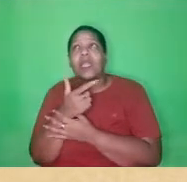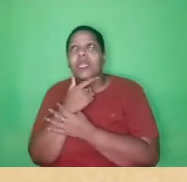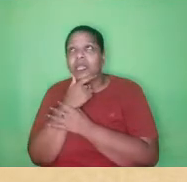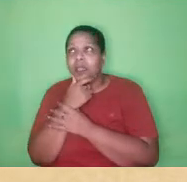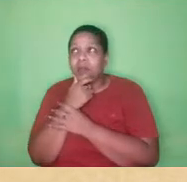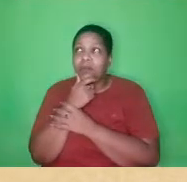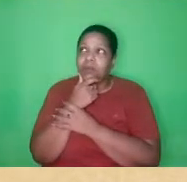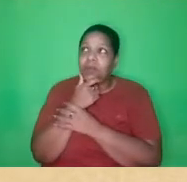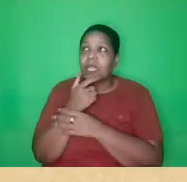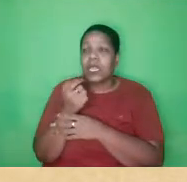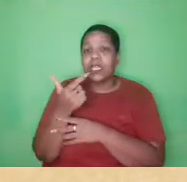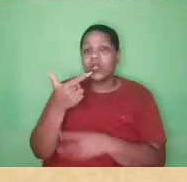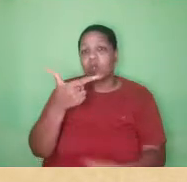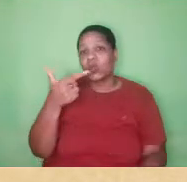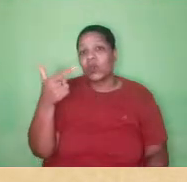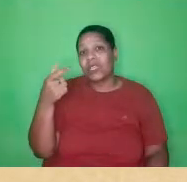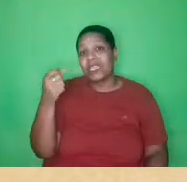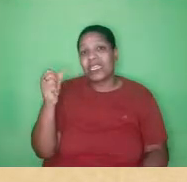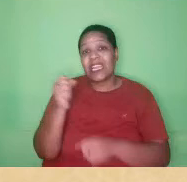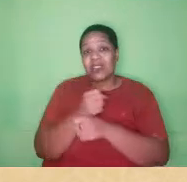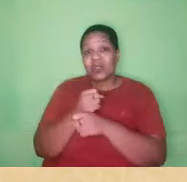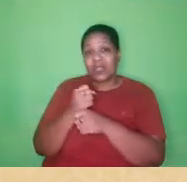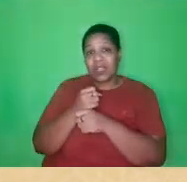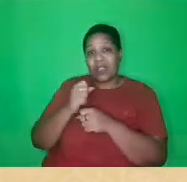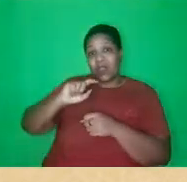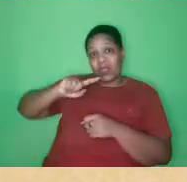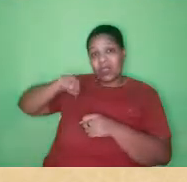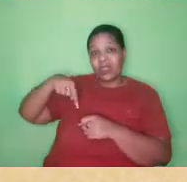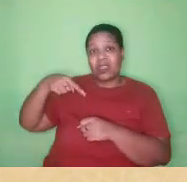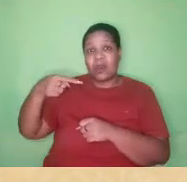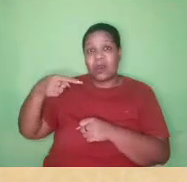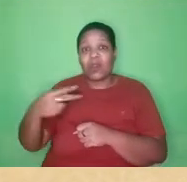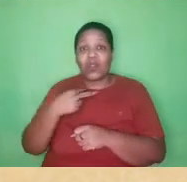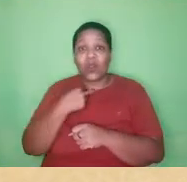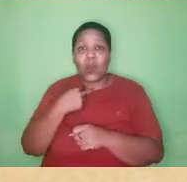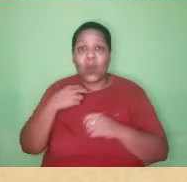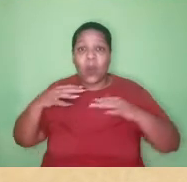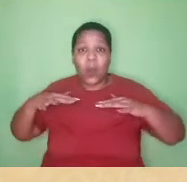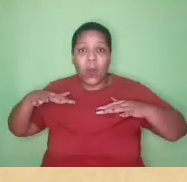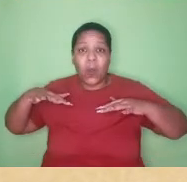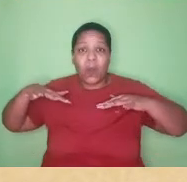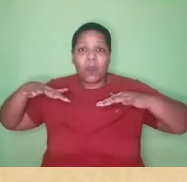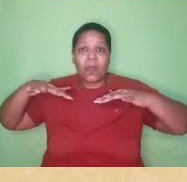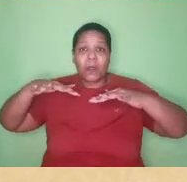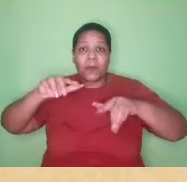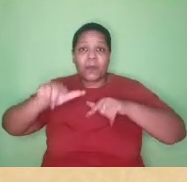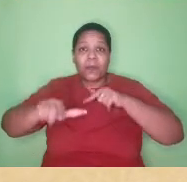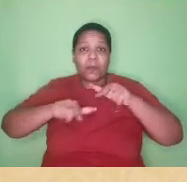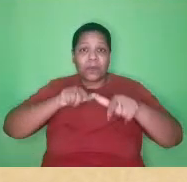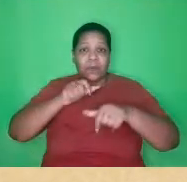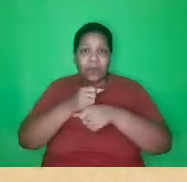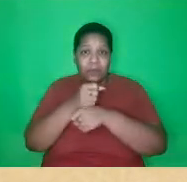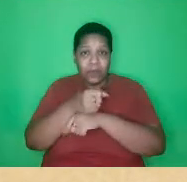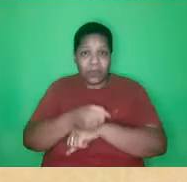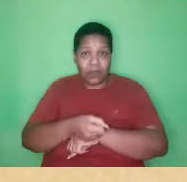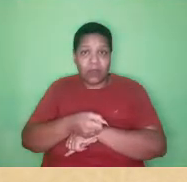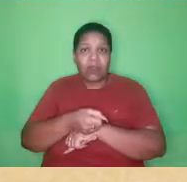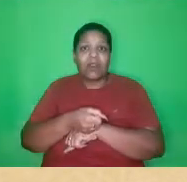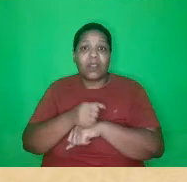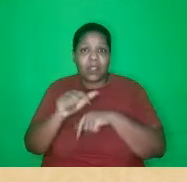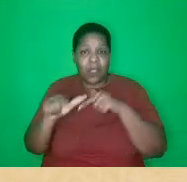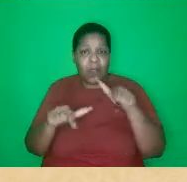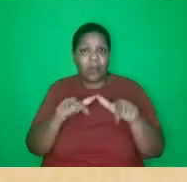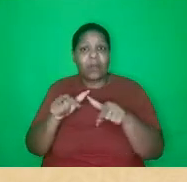Quase 200 anos de ocupação colonial e com trabalho compulsório, trabalho forçado. Então, a gente tem o